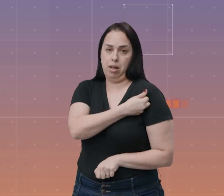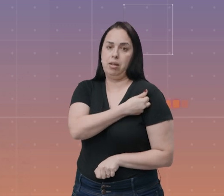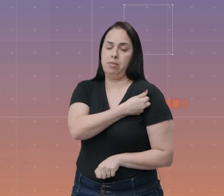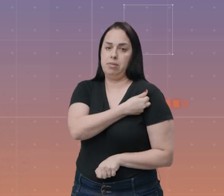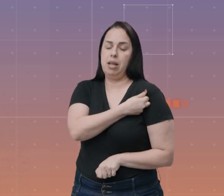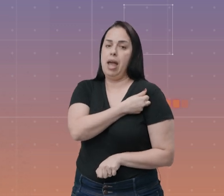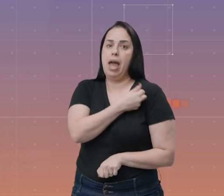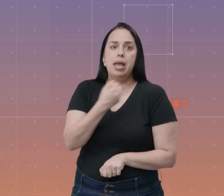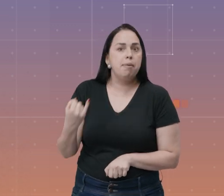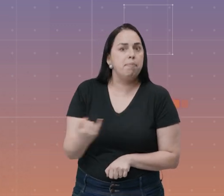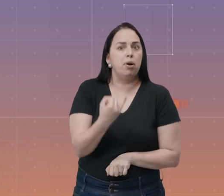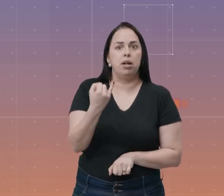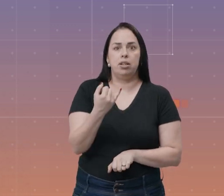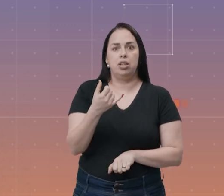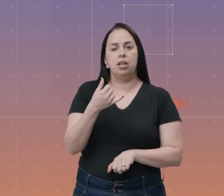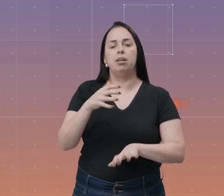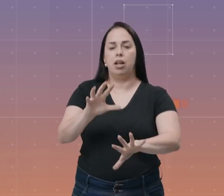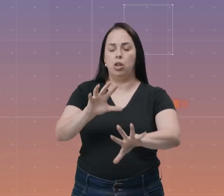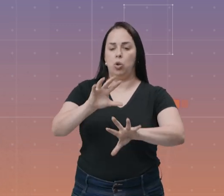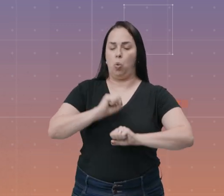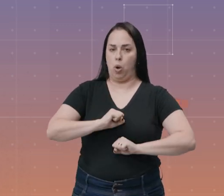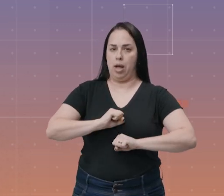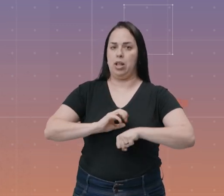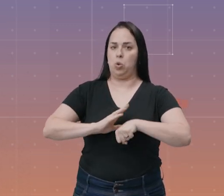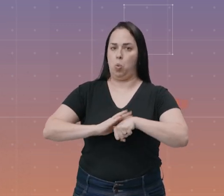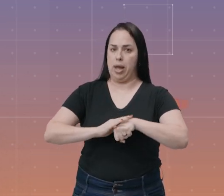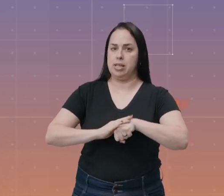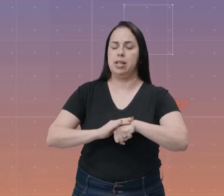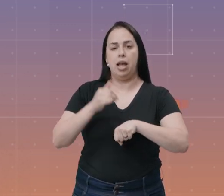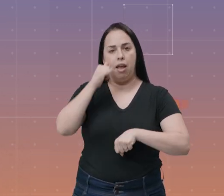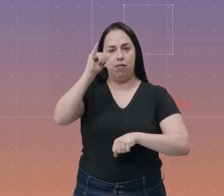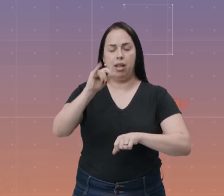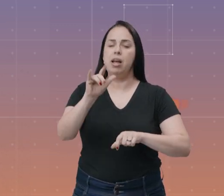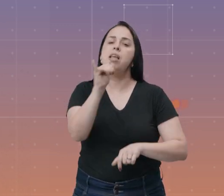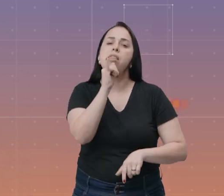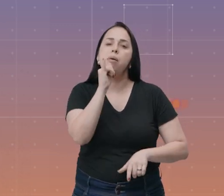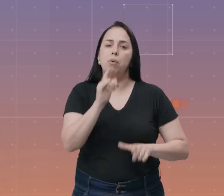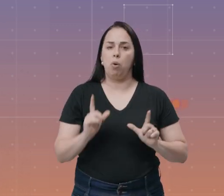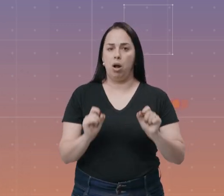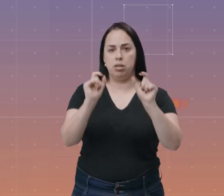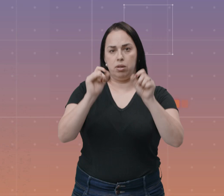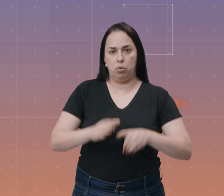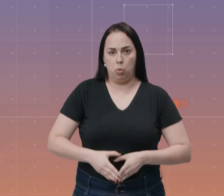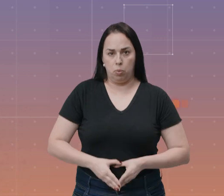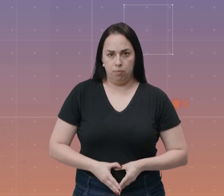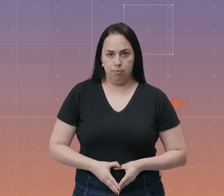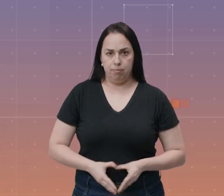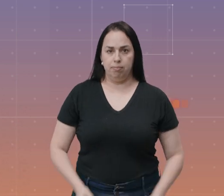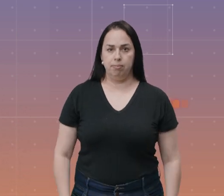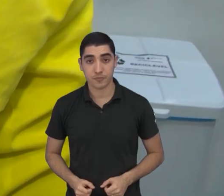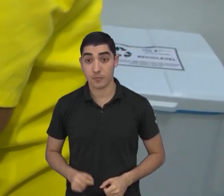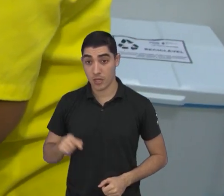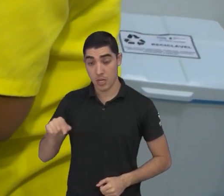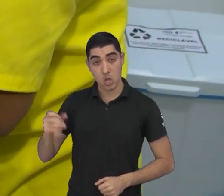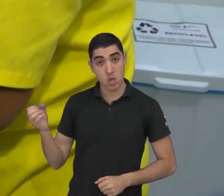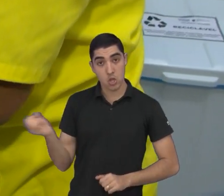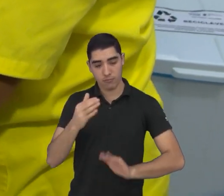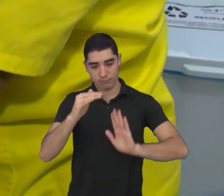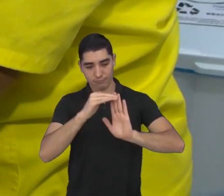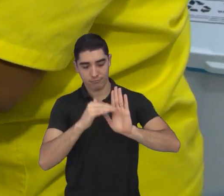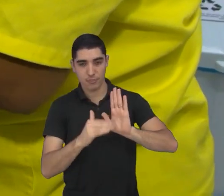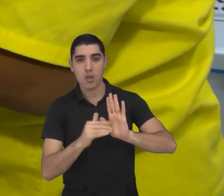que a imunização contra o HPV é a principal prevenção de doenças, como o câncer de colo do útero. O